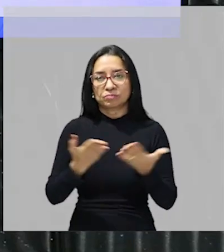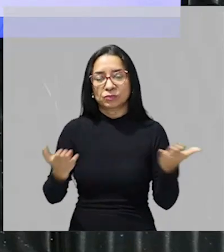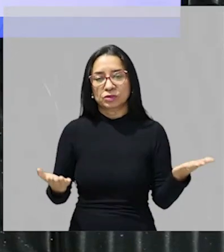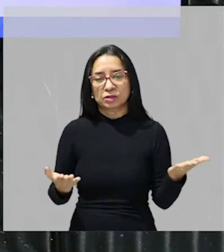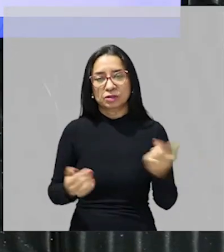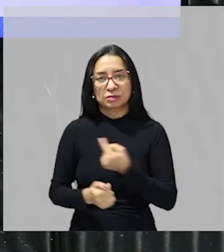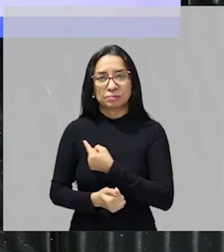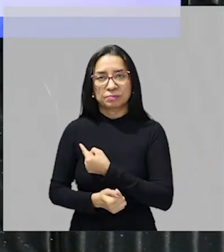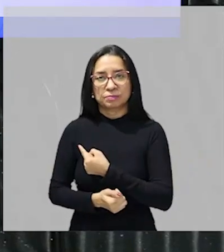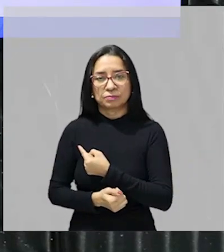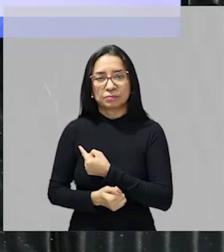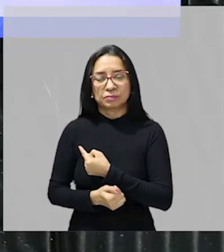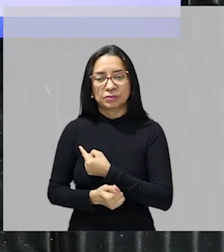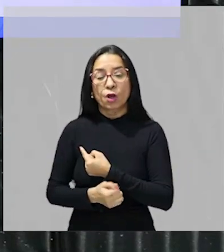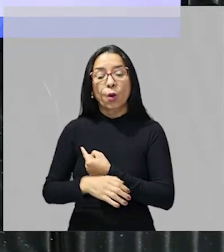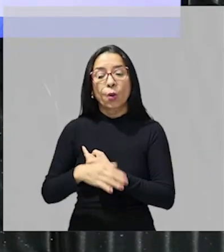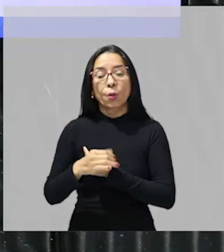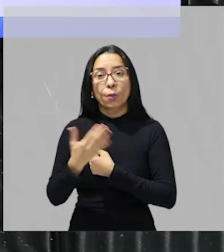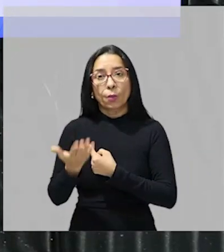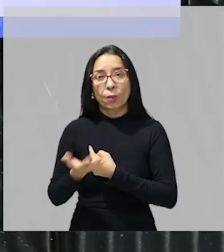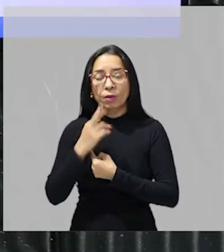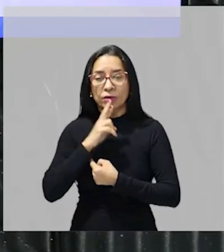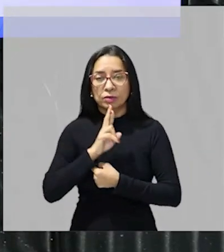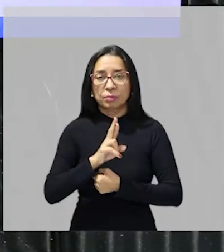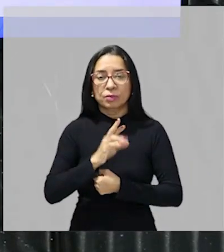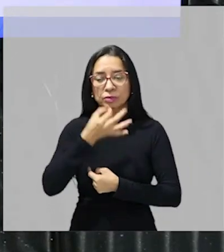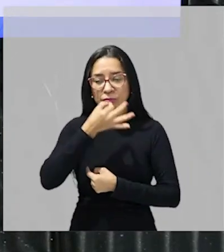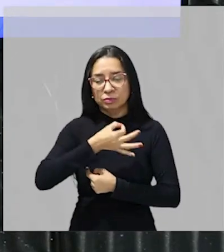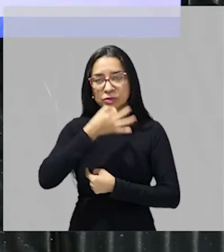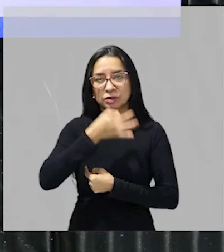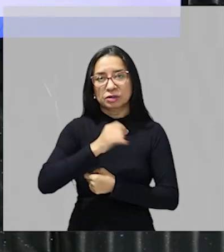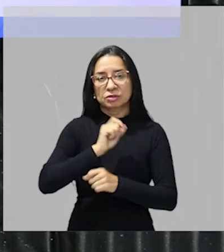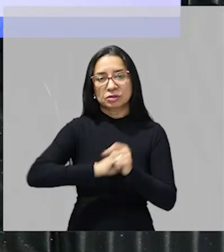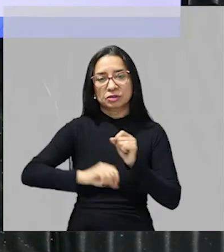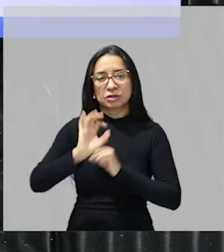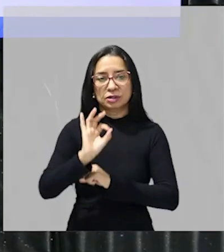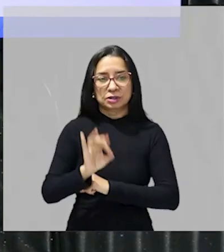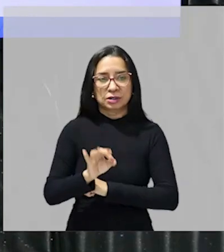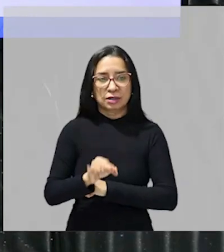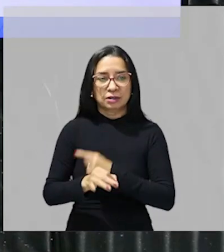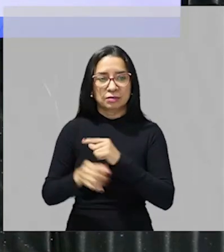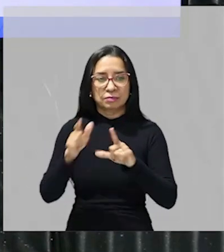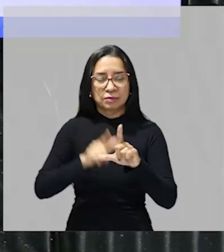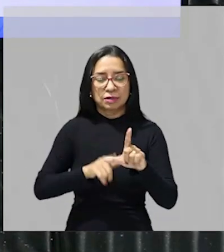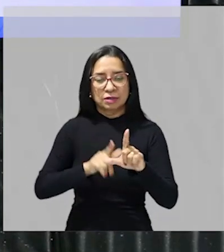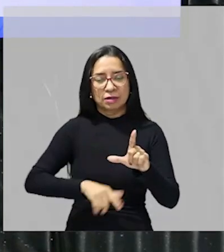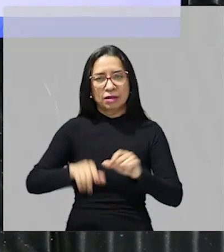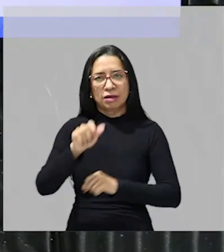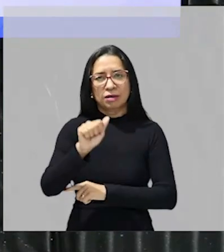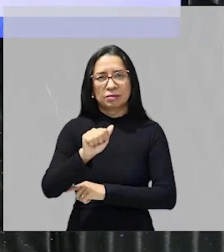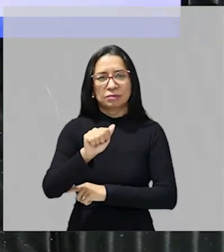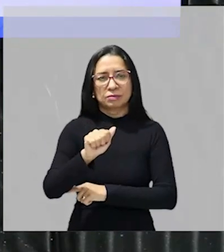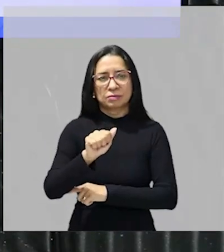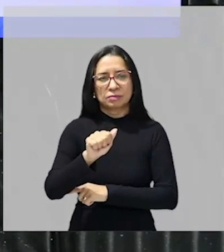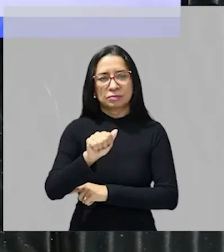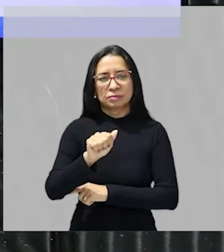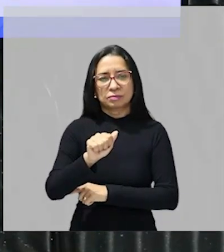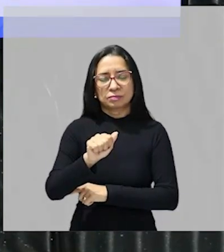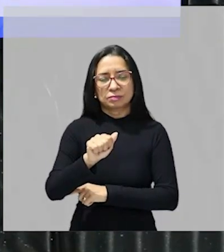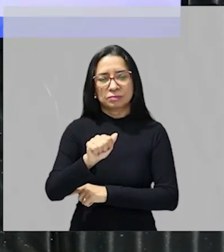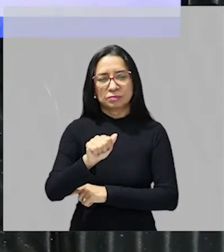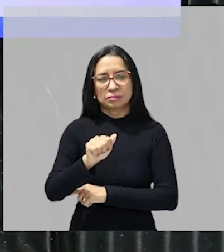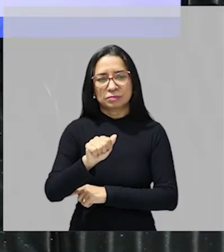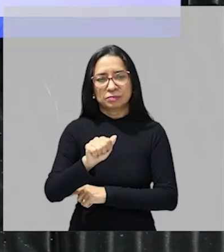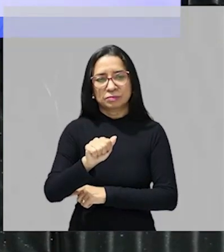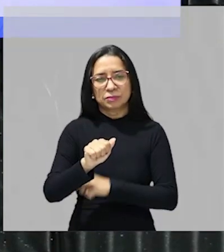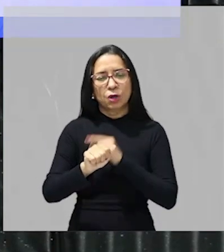está correta? Tá? Provocá-los de forma velada? Será que eles estavam fazendo isso de forma velada?